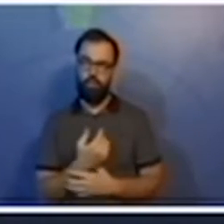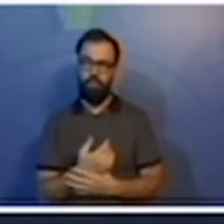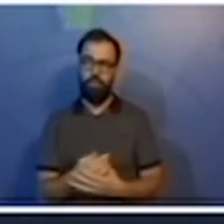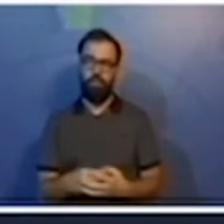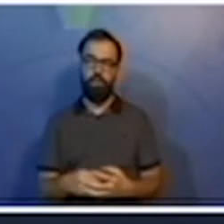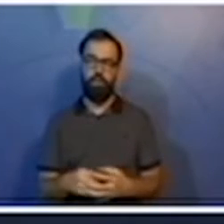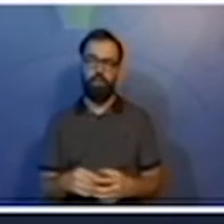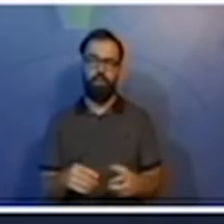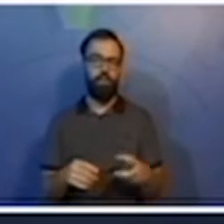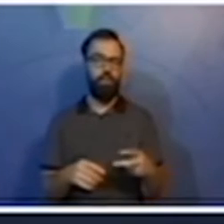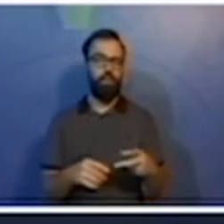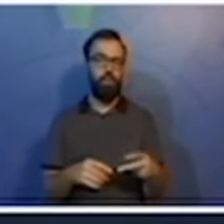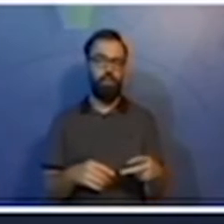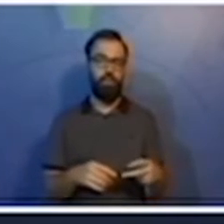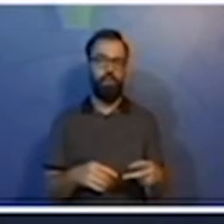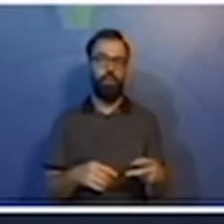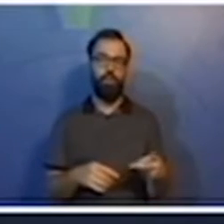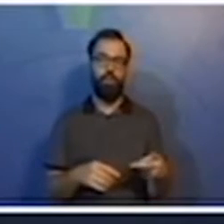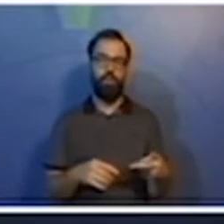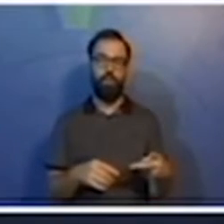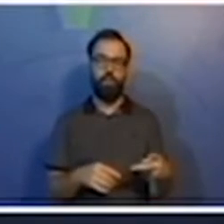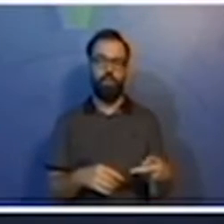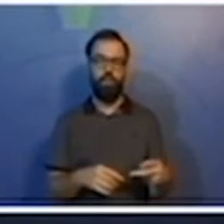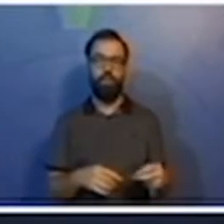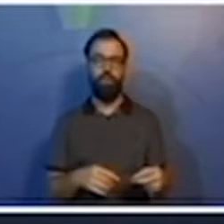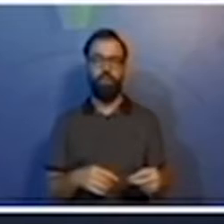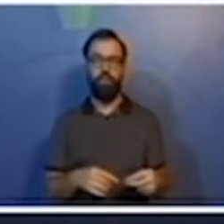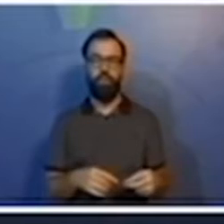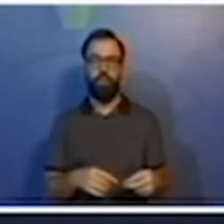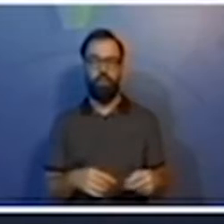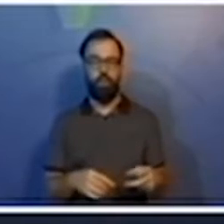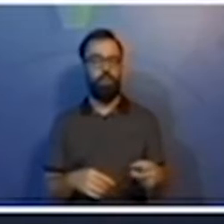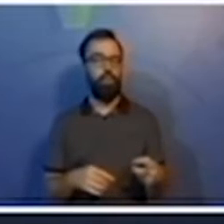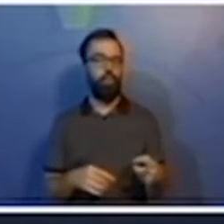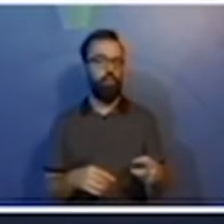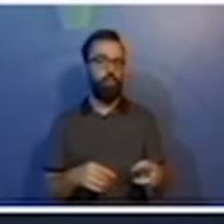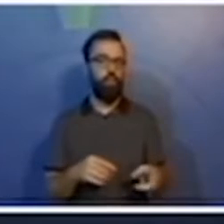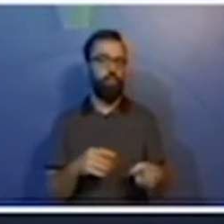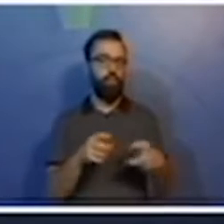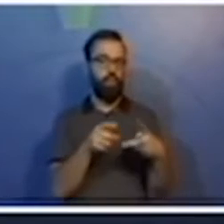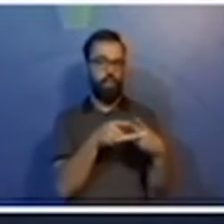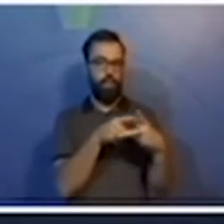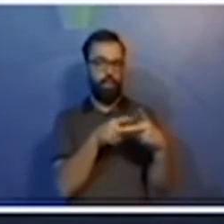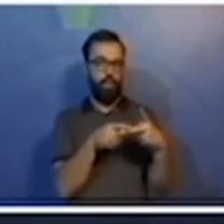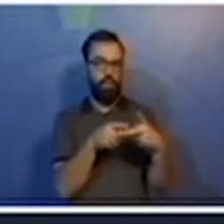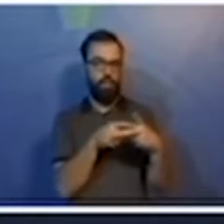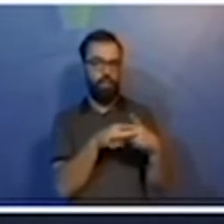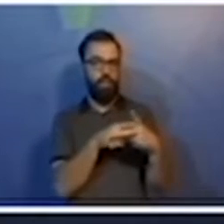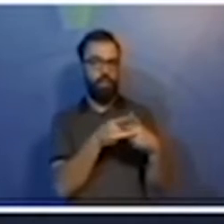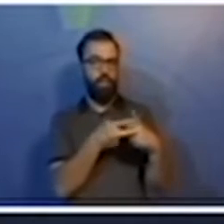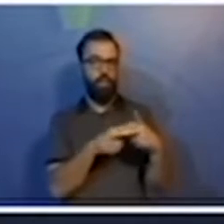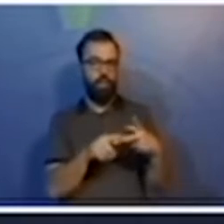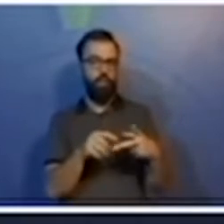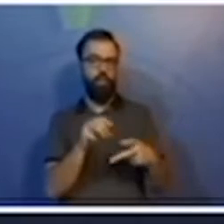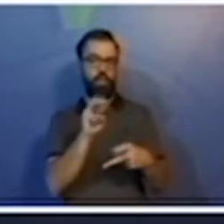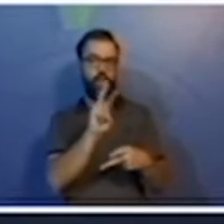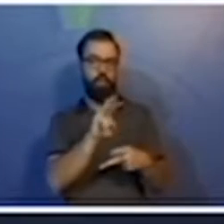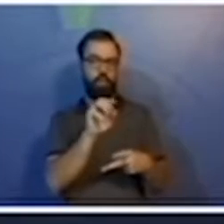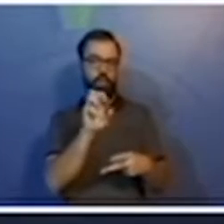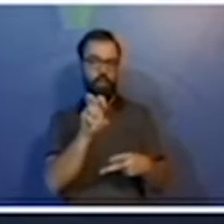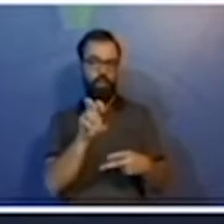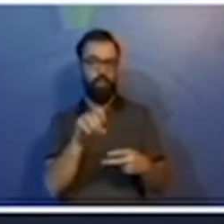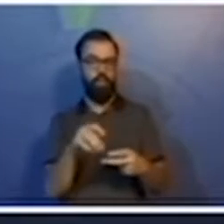graus? E lembrando, complemento é o que falta